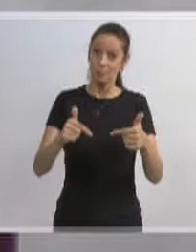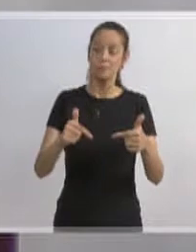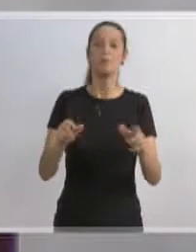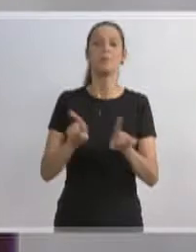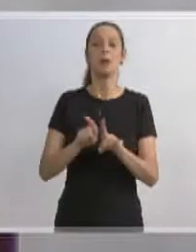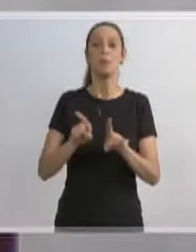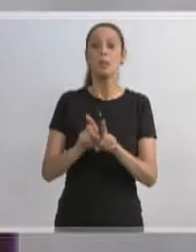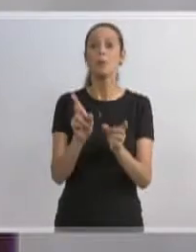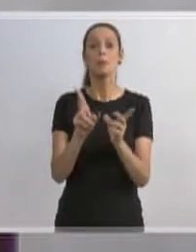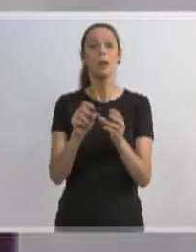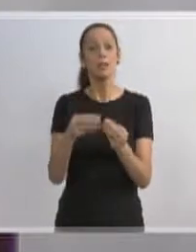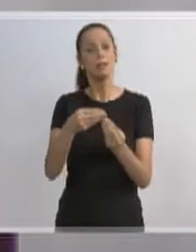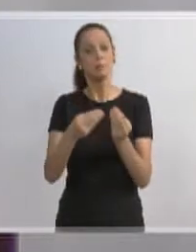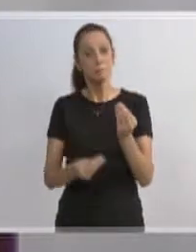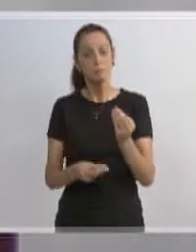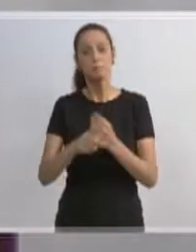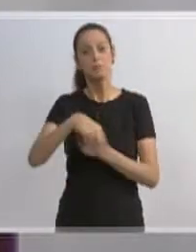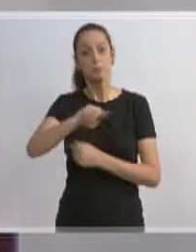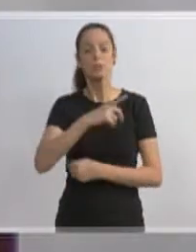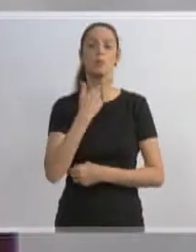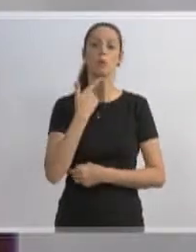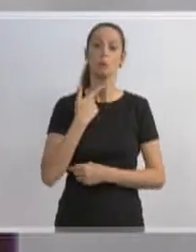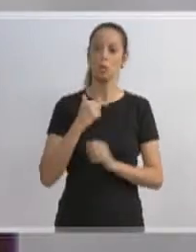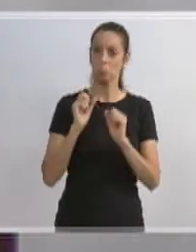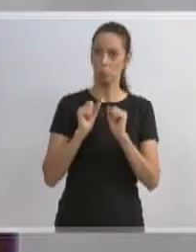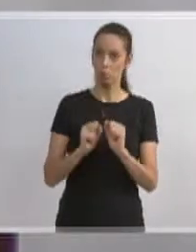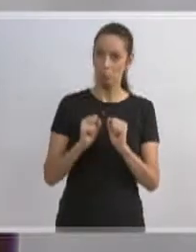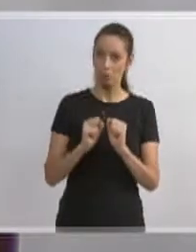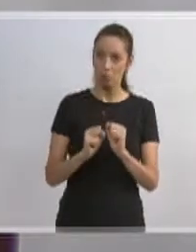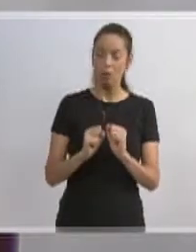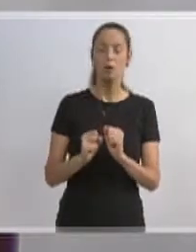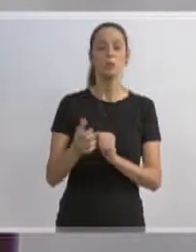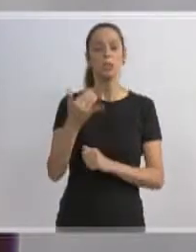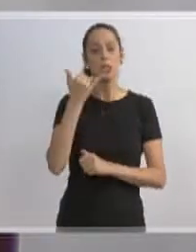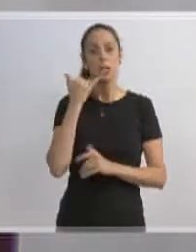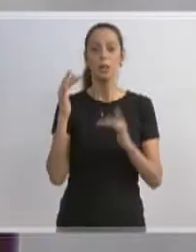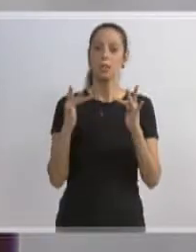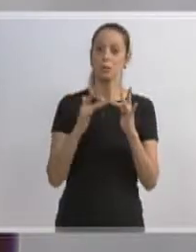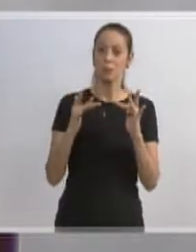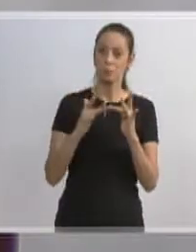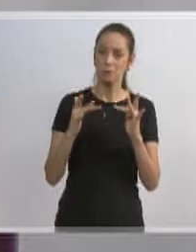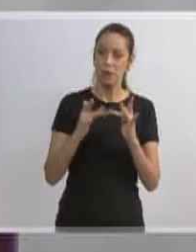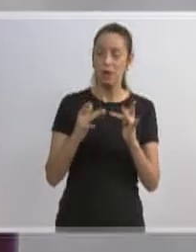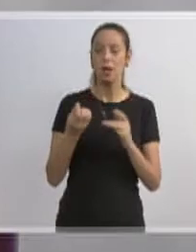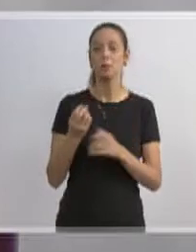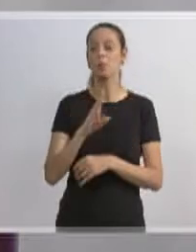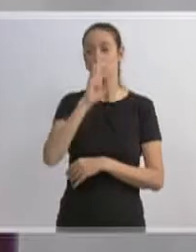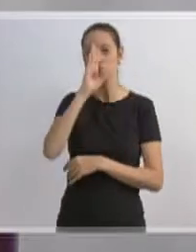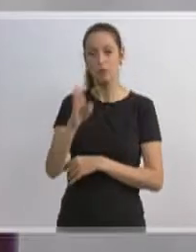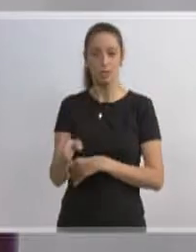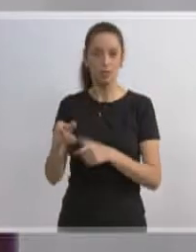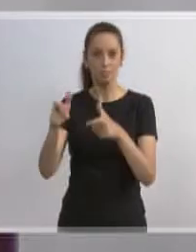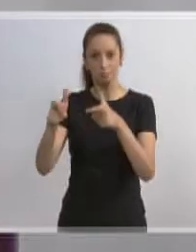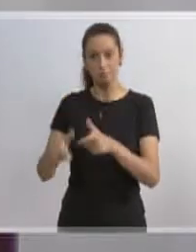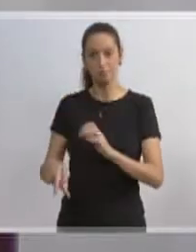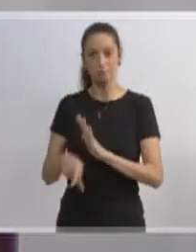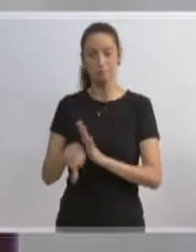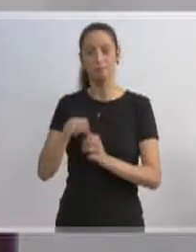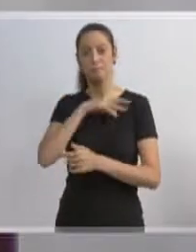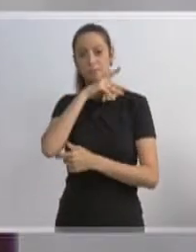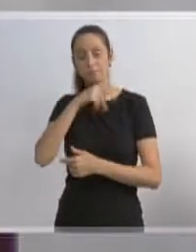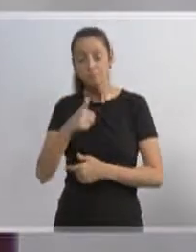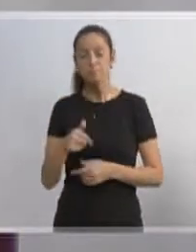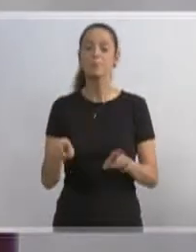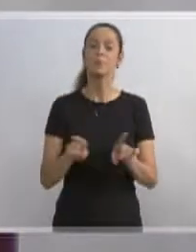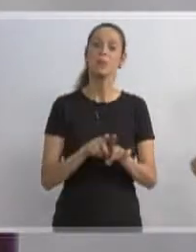tickets, aqueles que quiserem poderão entrar em contato, tanto diretamente com eles ou até aqui nessa Casa Legislativa, e